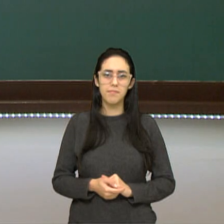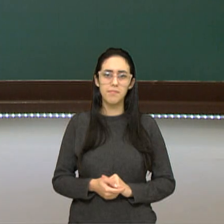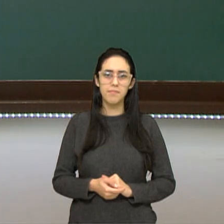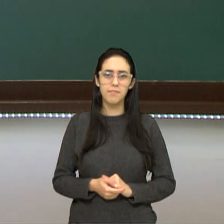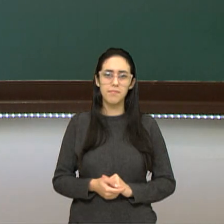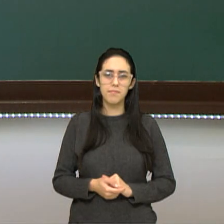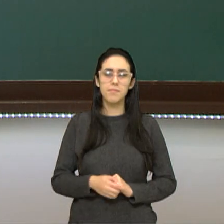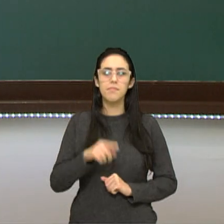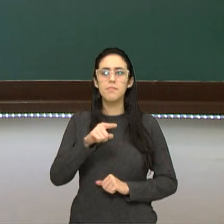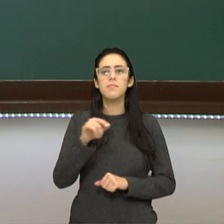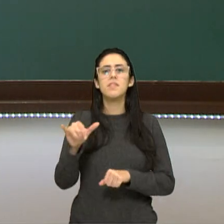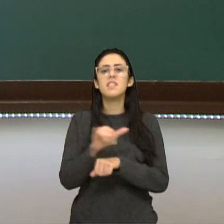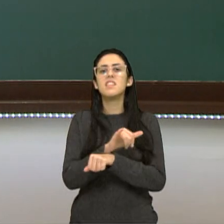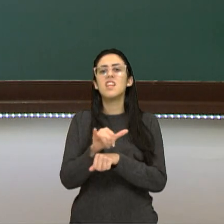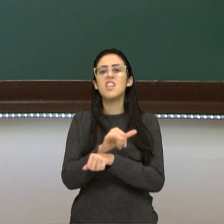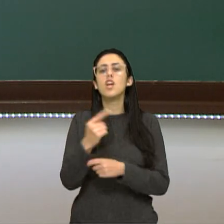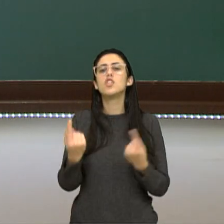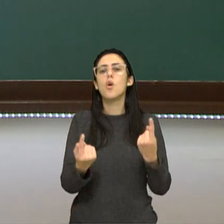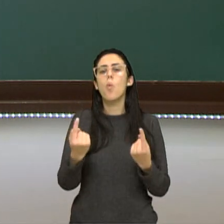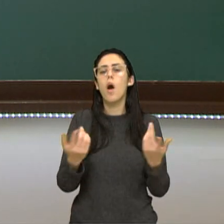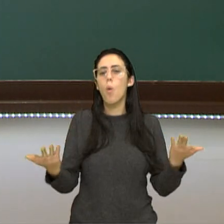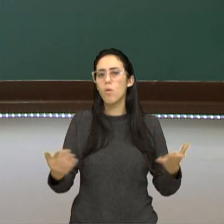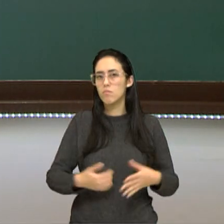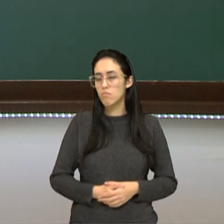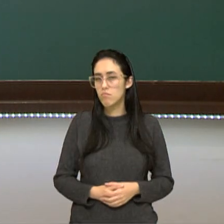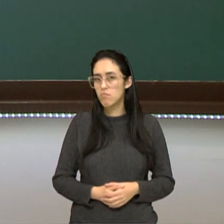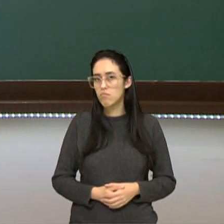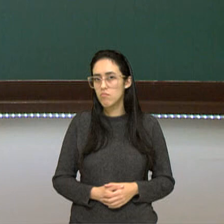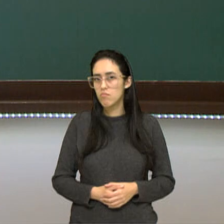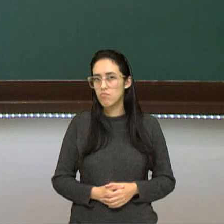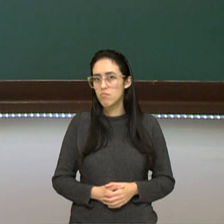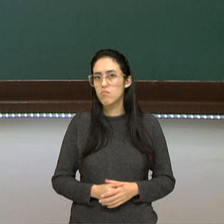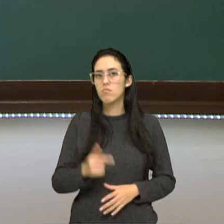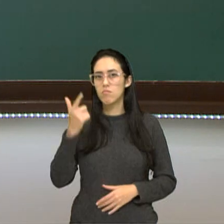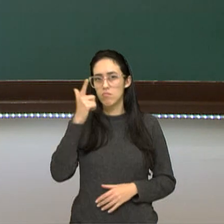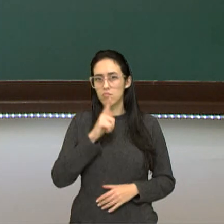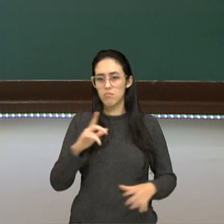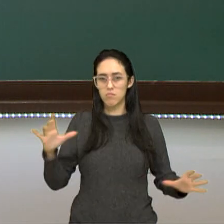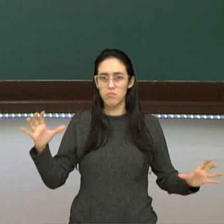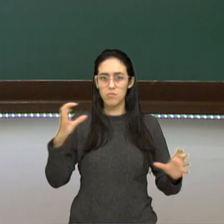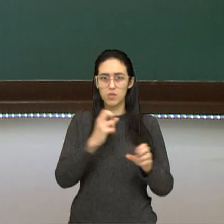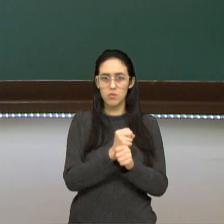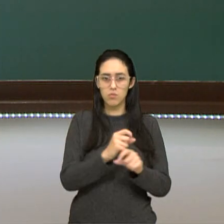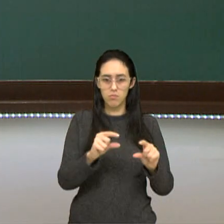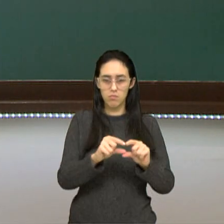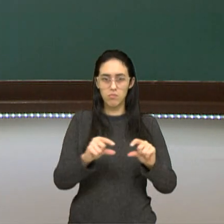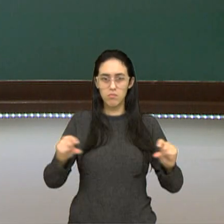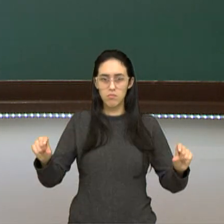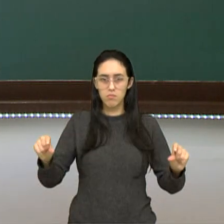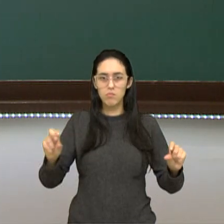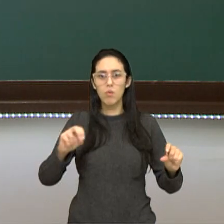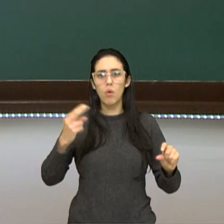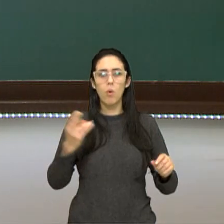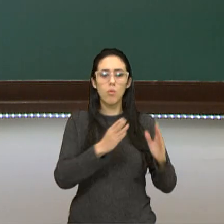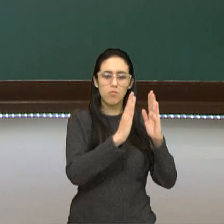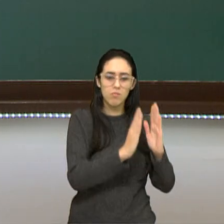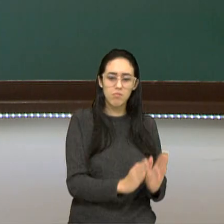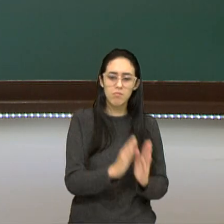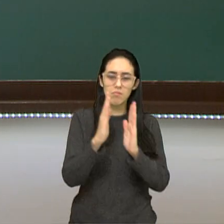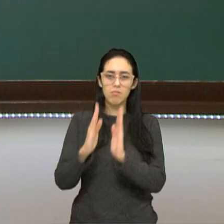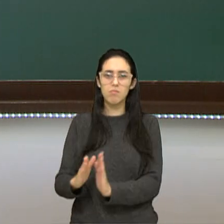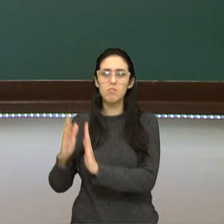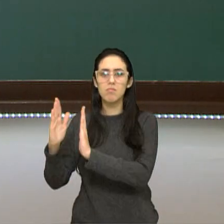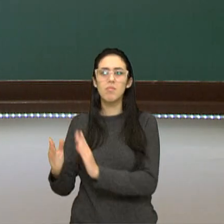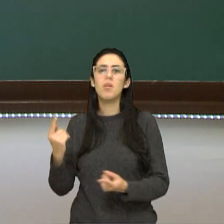Qual foi a estratégia que você usou? Fez a adição algébrica na forma linear, na linha ali, ou colocou uma embaixo da